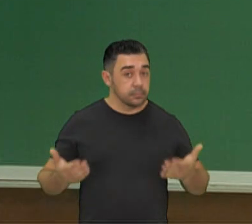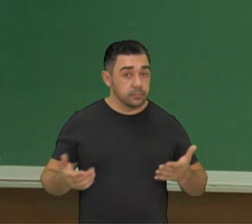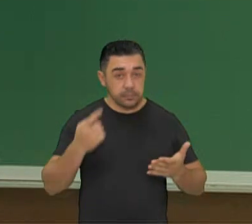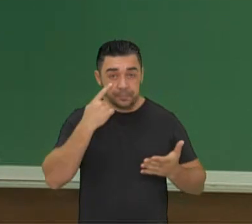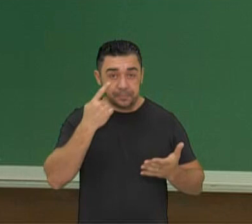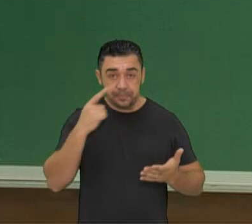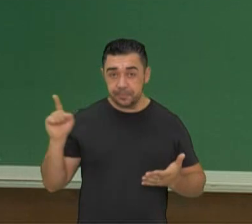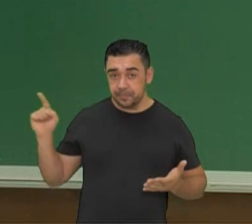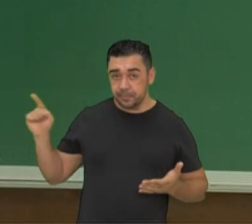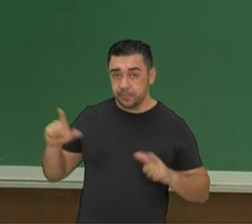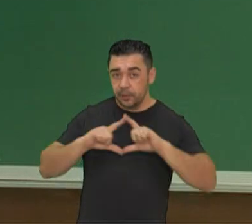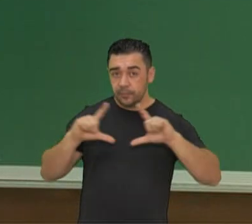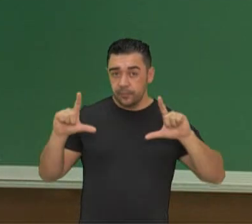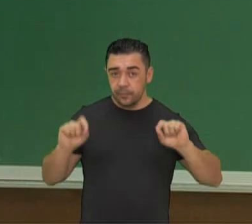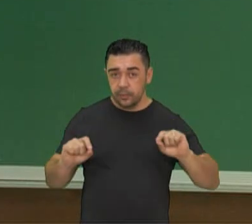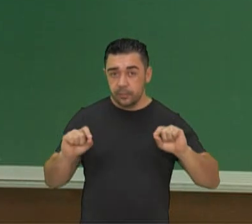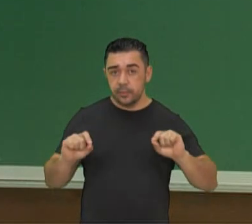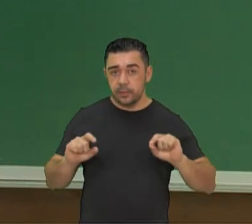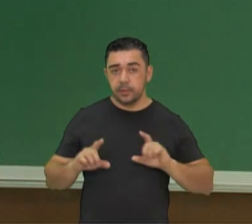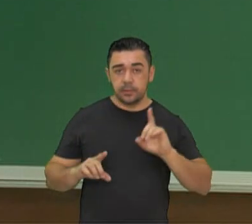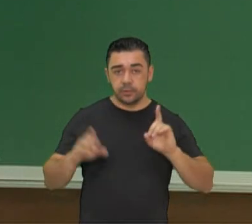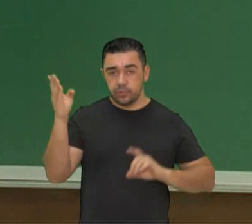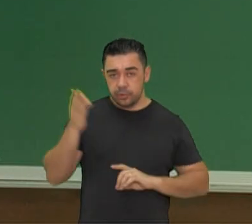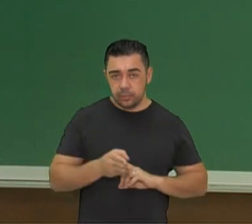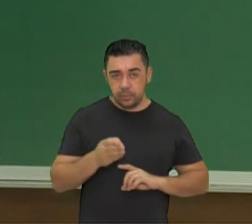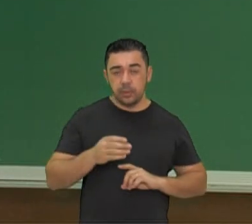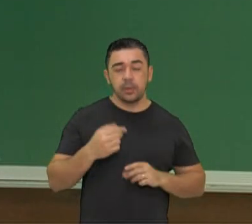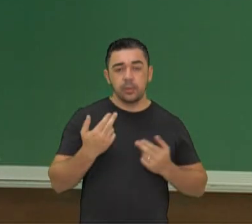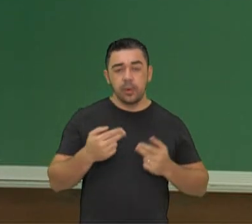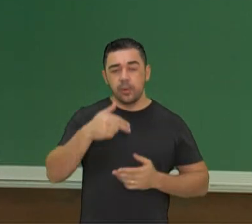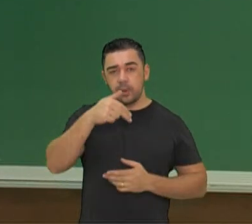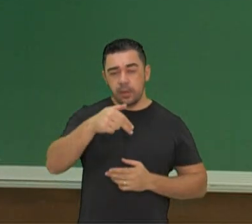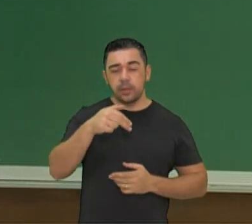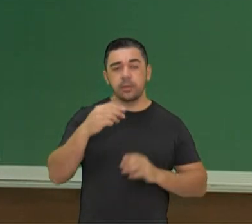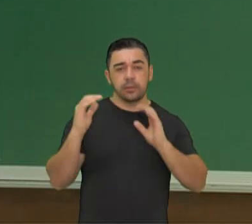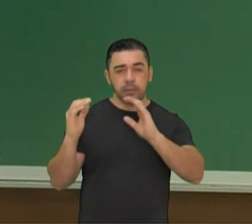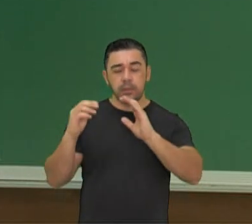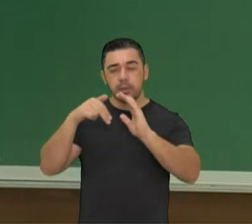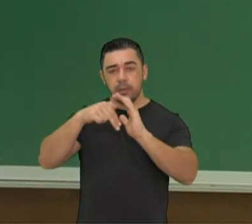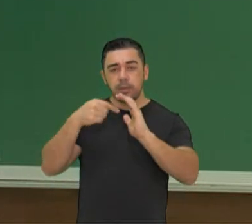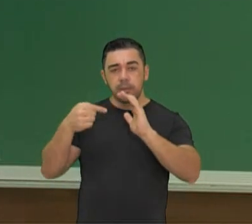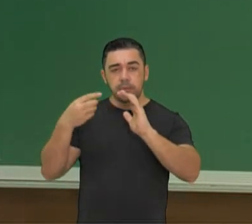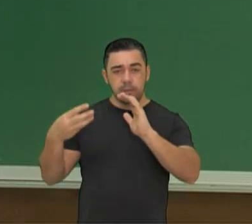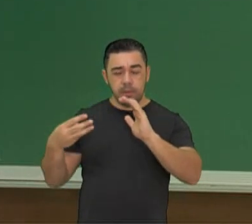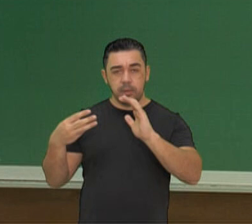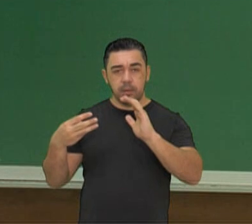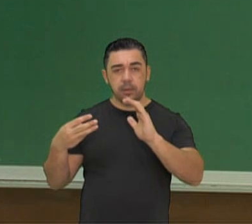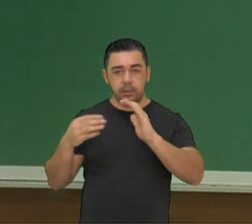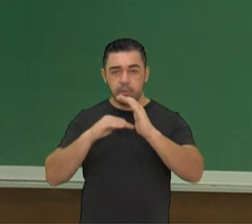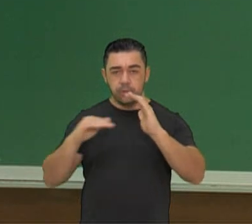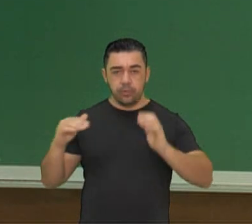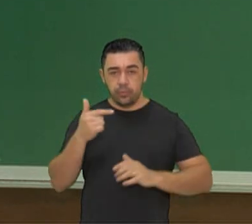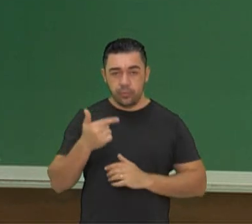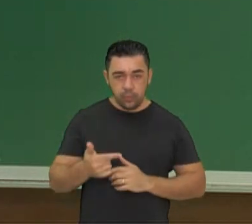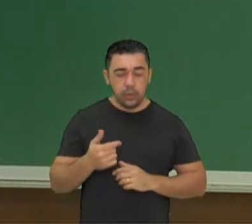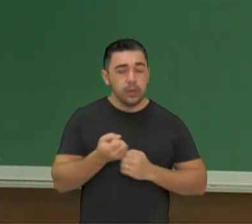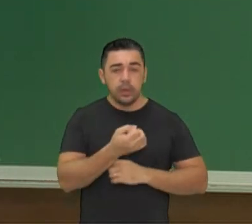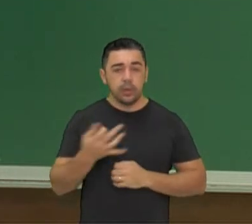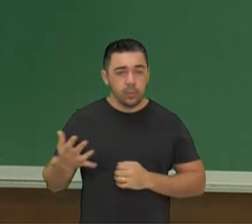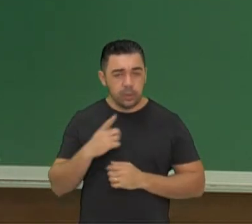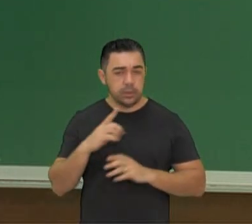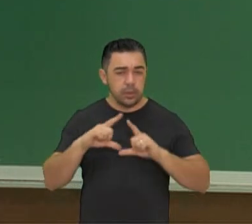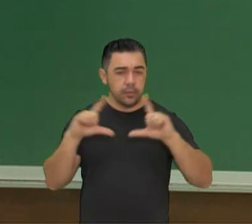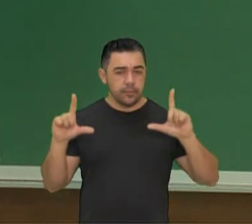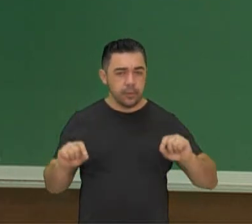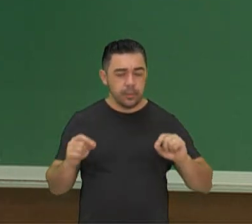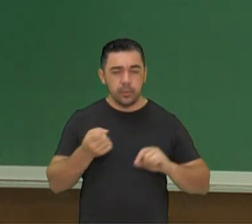Então, veja só, essa fórmula aqui, diagonal igual a n vezes n menos 3 sobre 2, é a fórmula que te dá o número de diagonais.